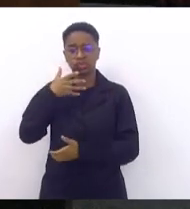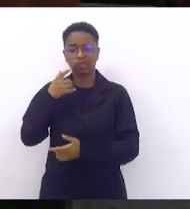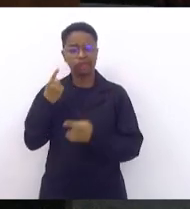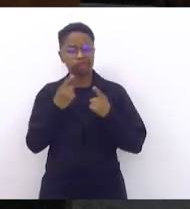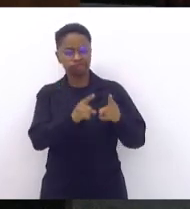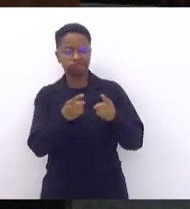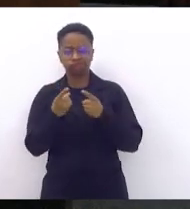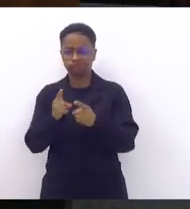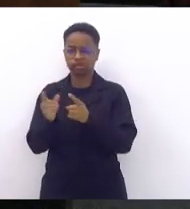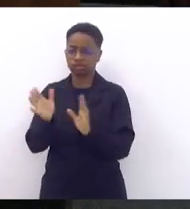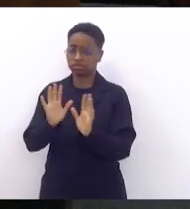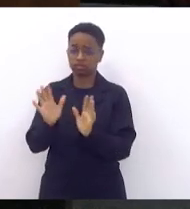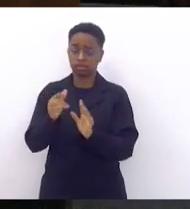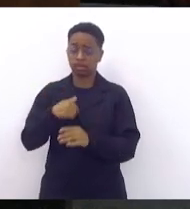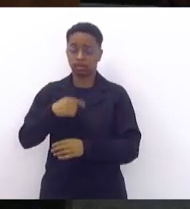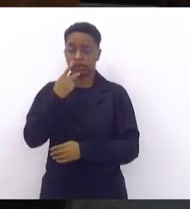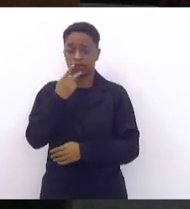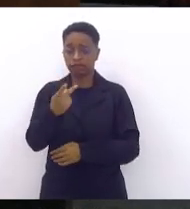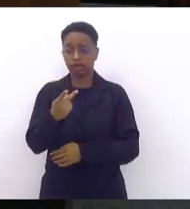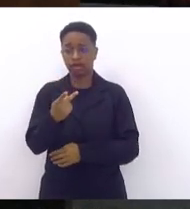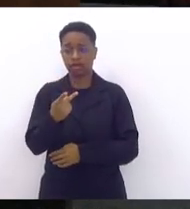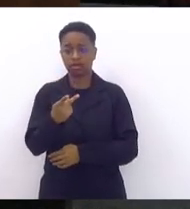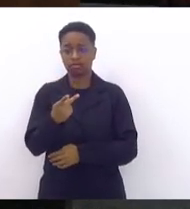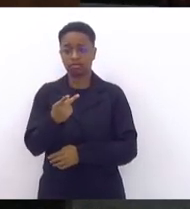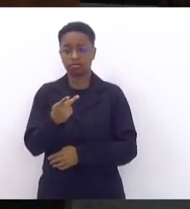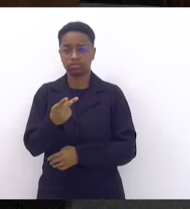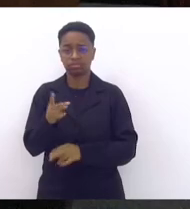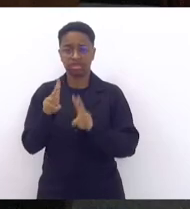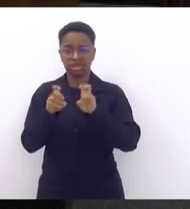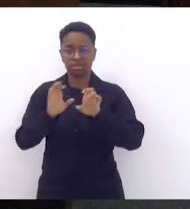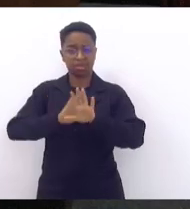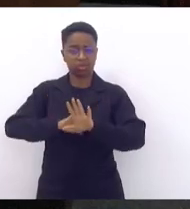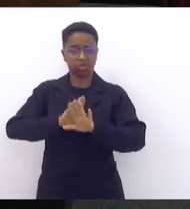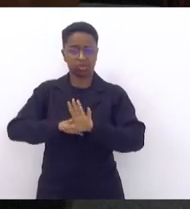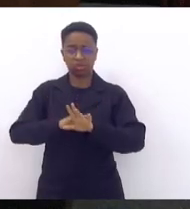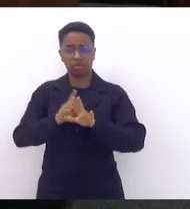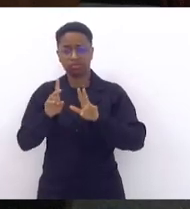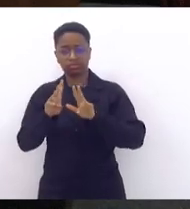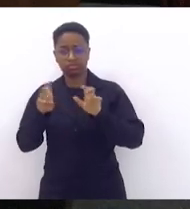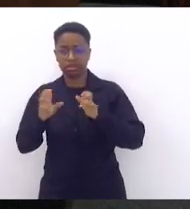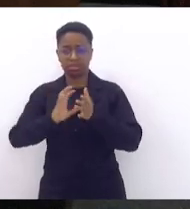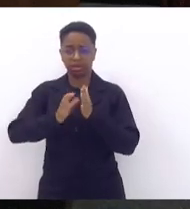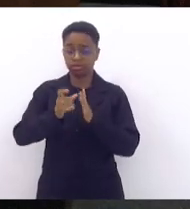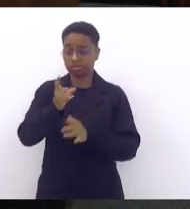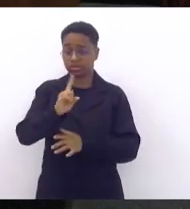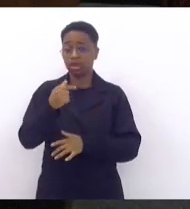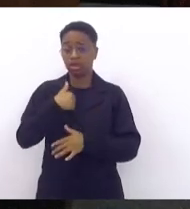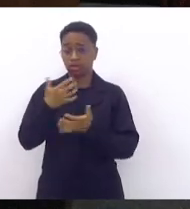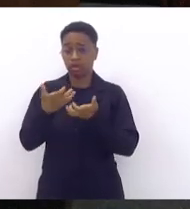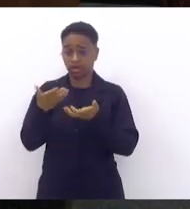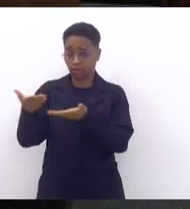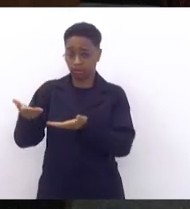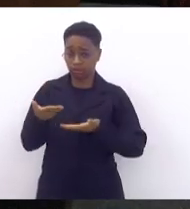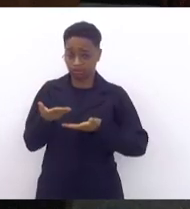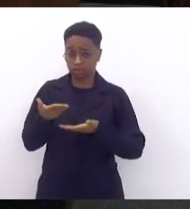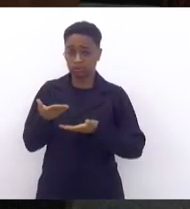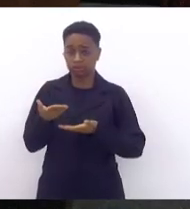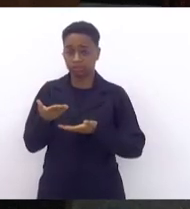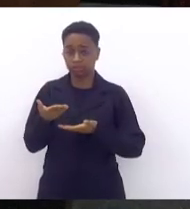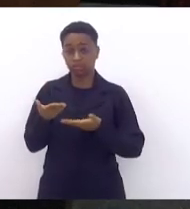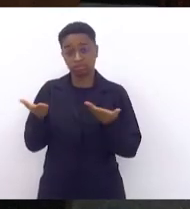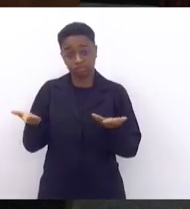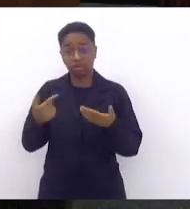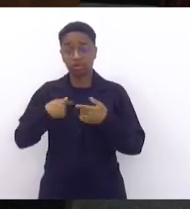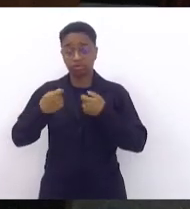agressivo, falando da questão, da questão ideológica, da questão partidária. Eu quero fazer um convite. Para fazer um convite, eu tenho